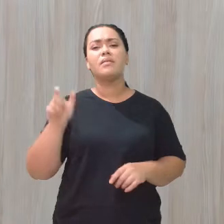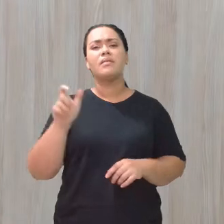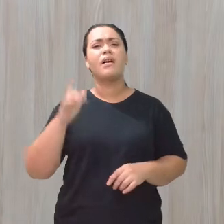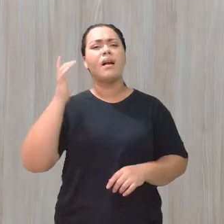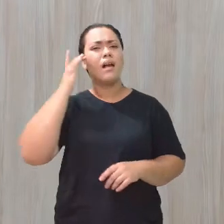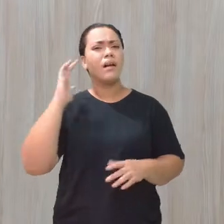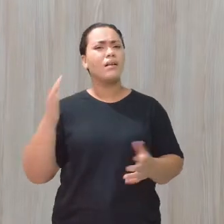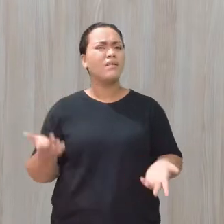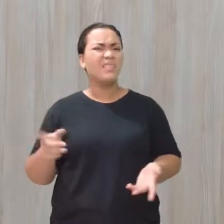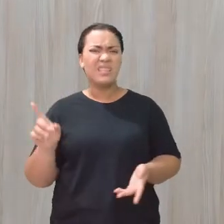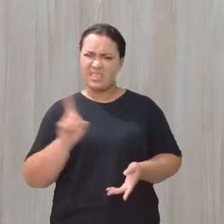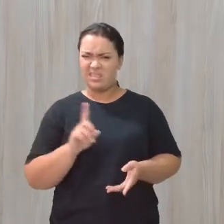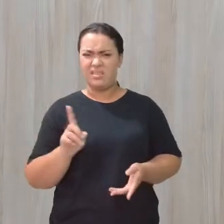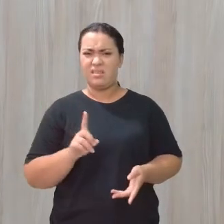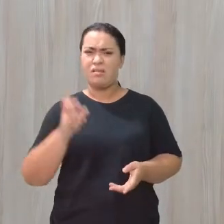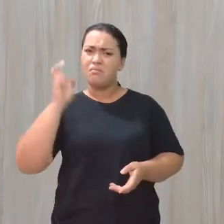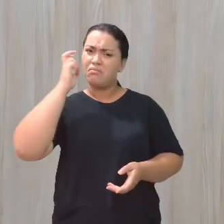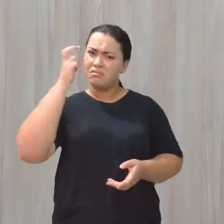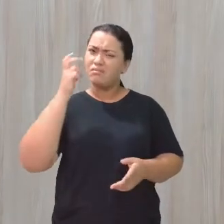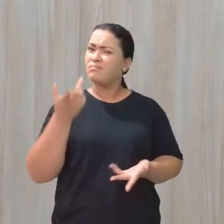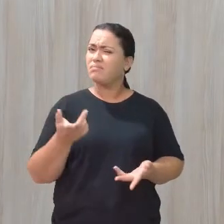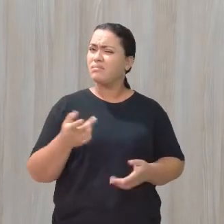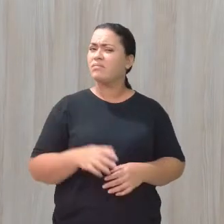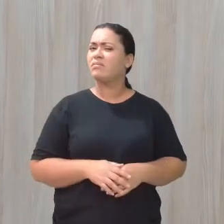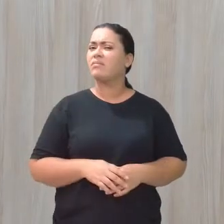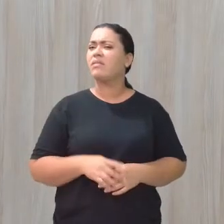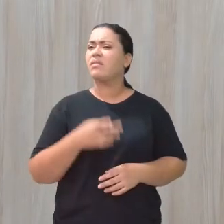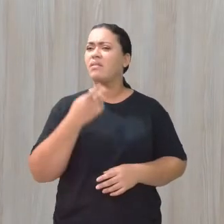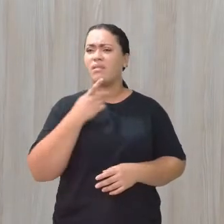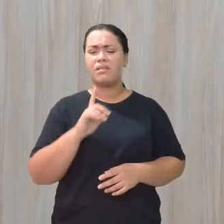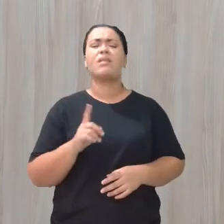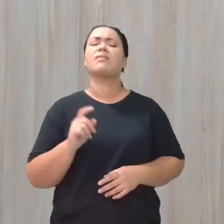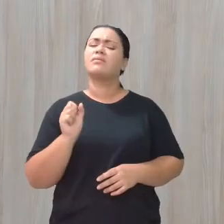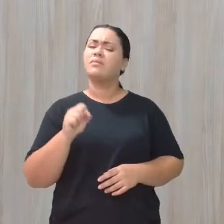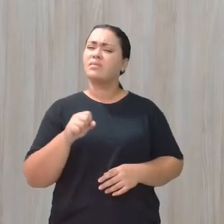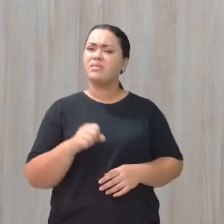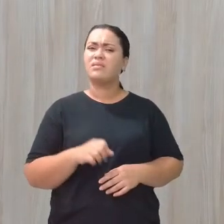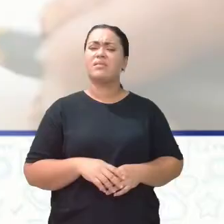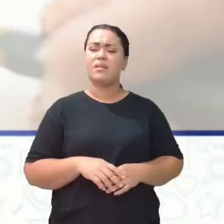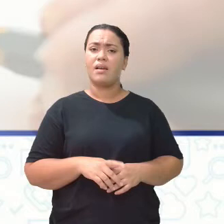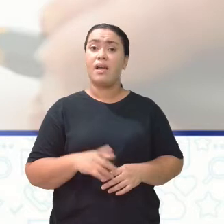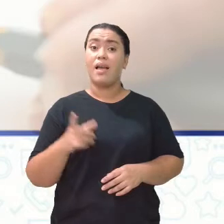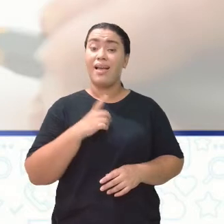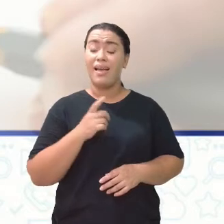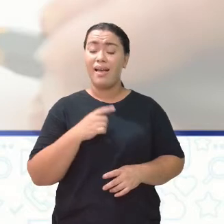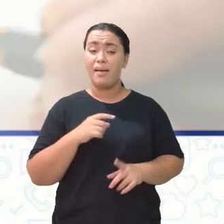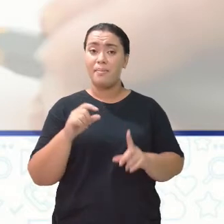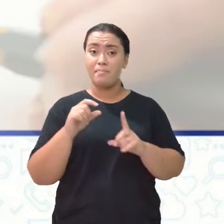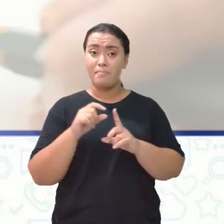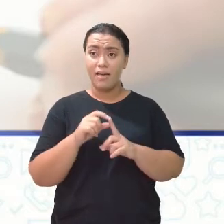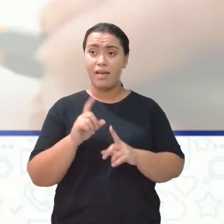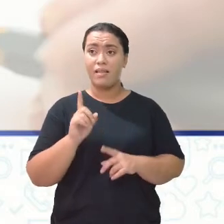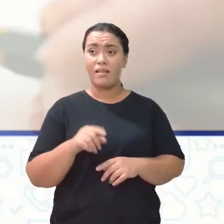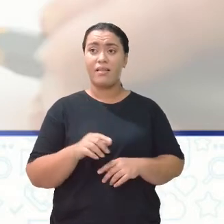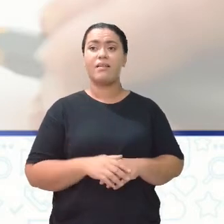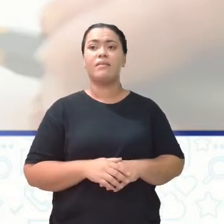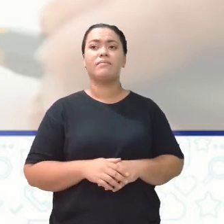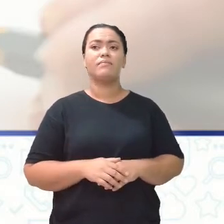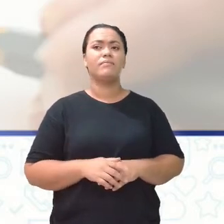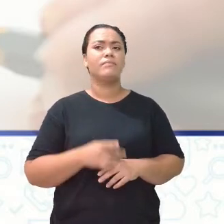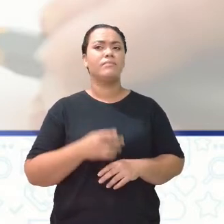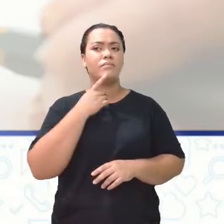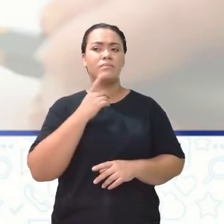Não são consideradas sábias, será? Eu acho que são consideradas, professora. Existe uma palavrinha aí Exatamente,